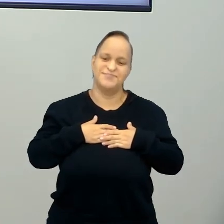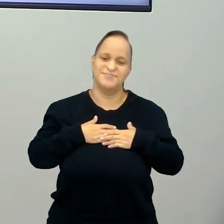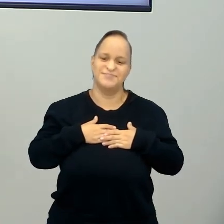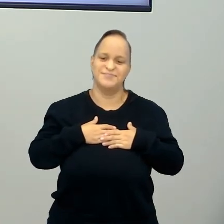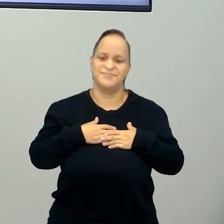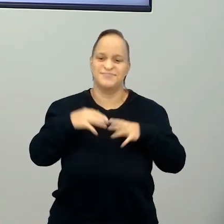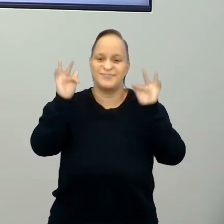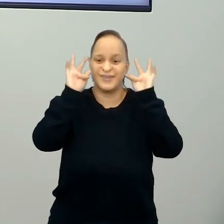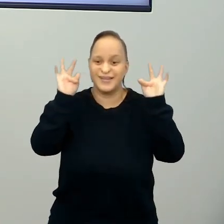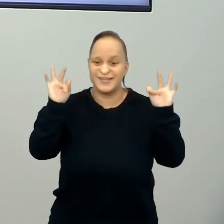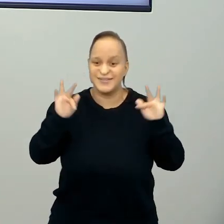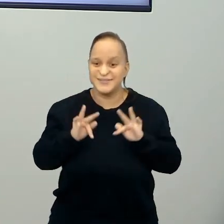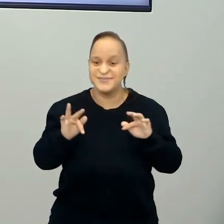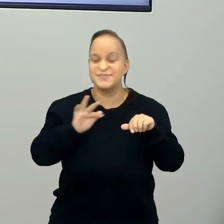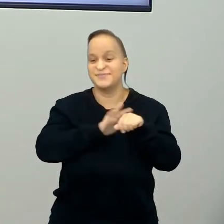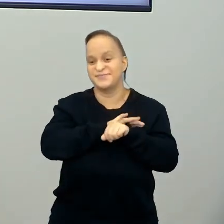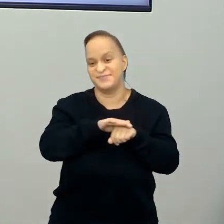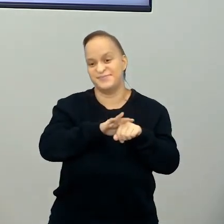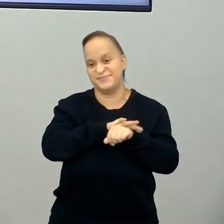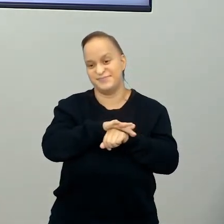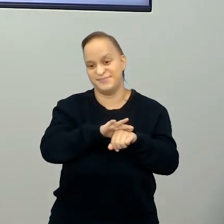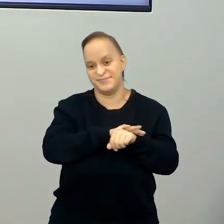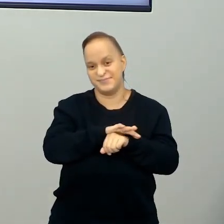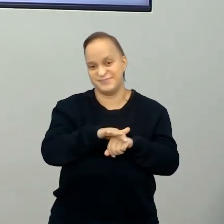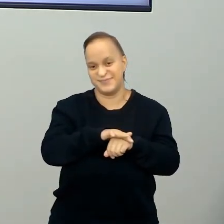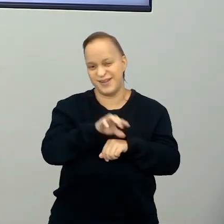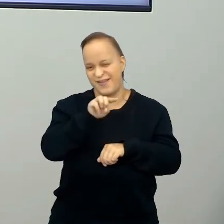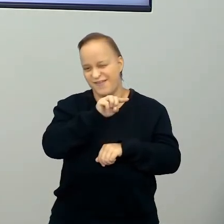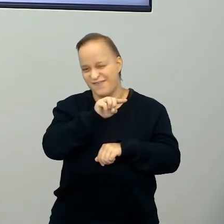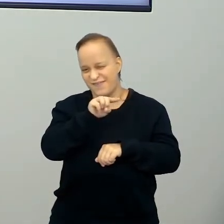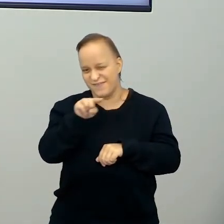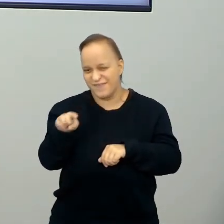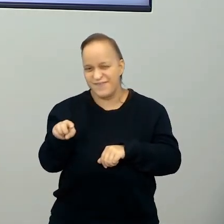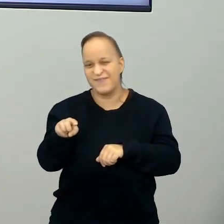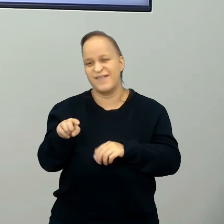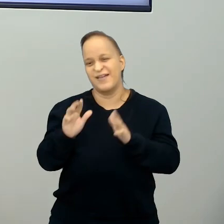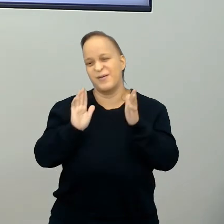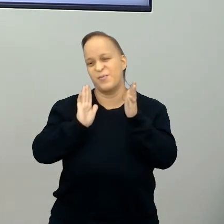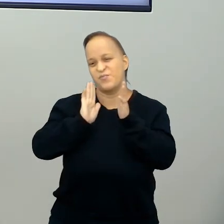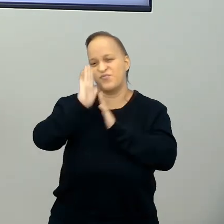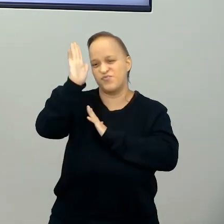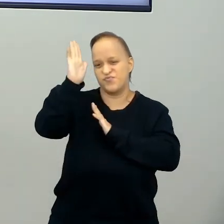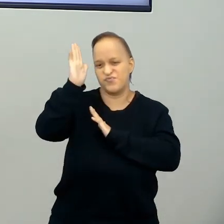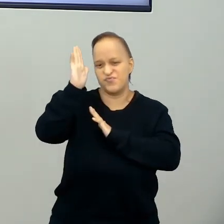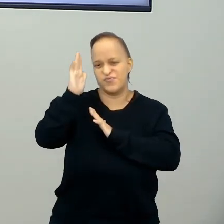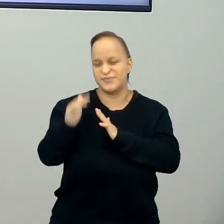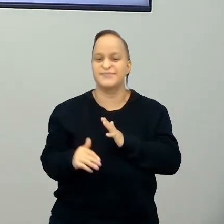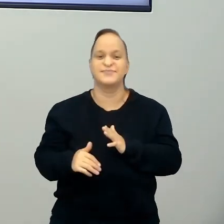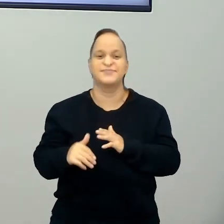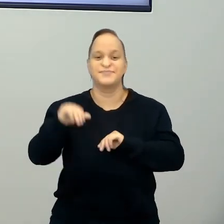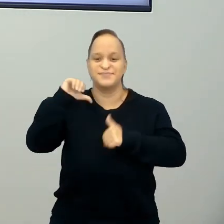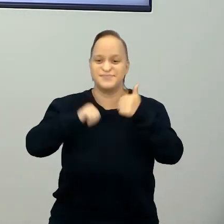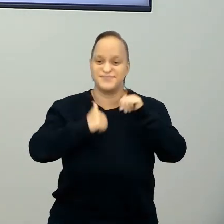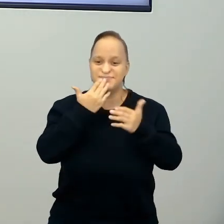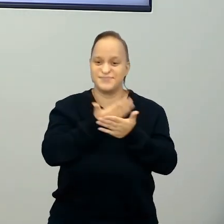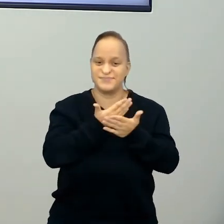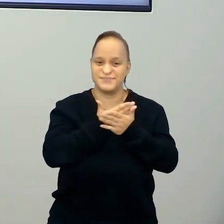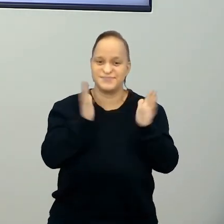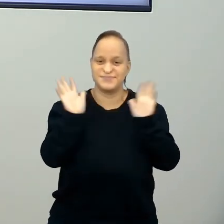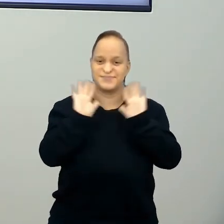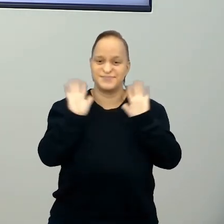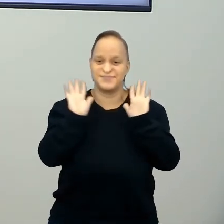aqui trocando essas ideias e eu tenho certeza que você vai daqui, ó, para o infinito. Então, não esqueça de avaliar a nossa aula e até a próxima.